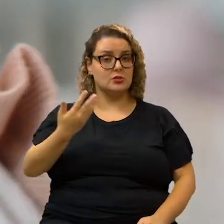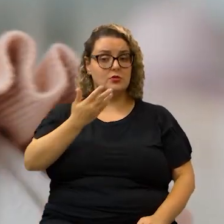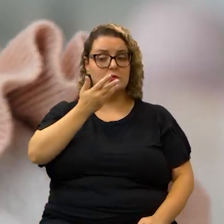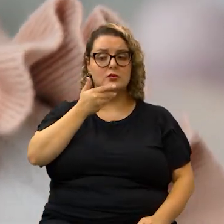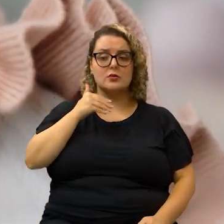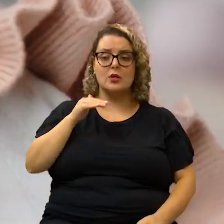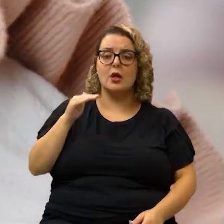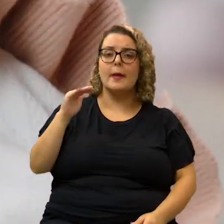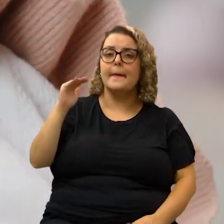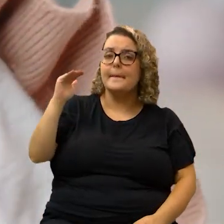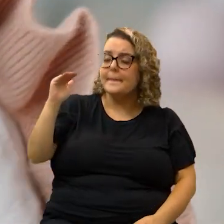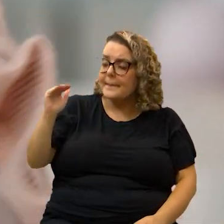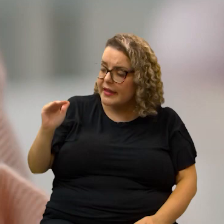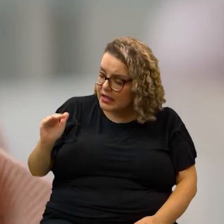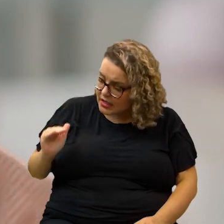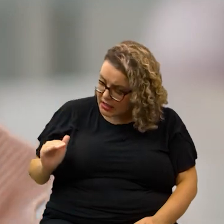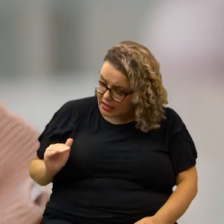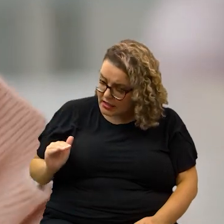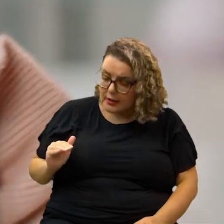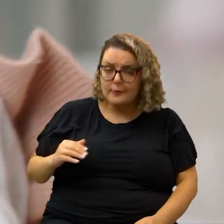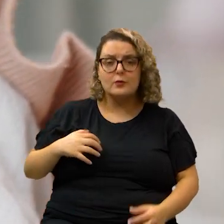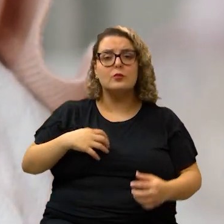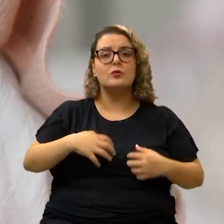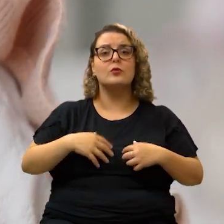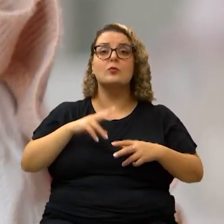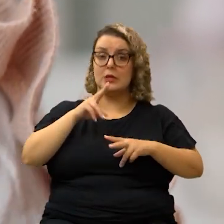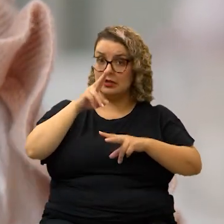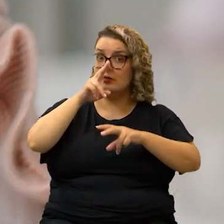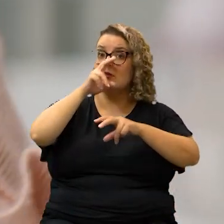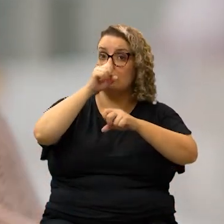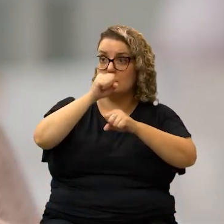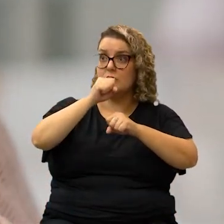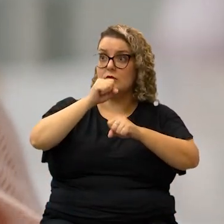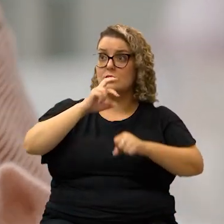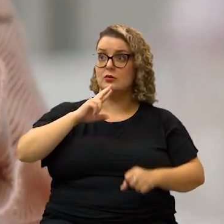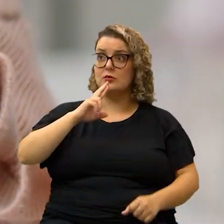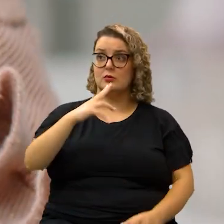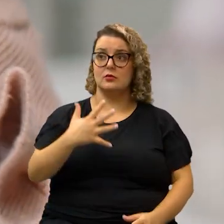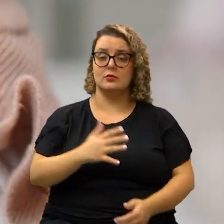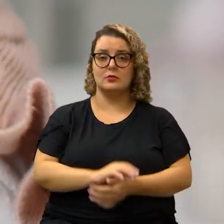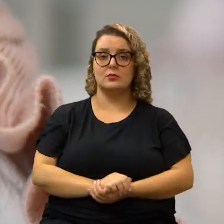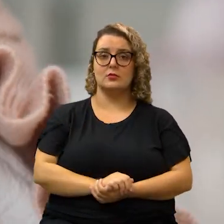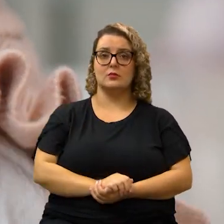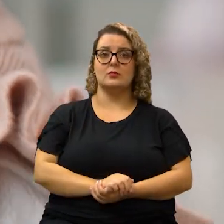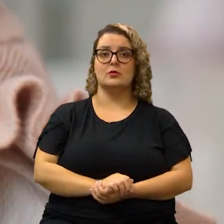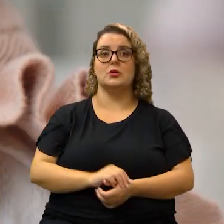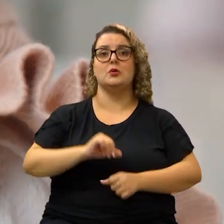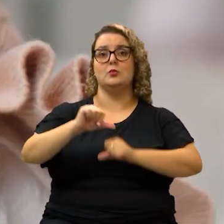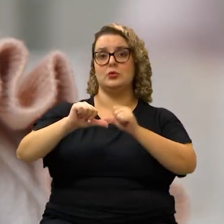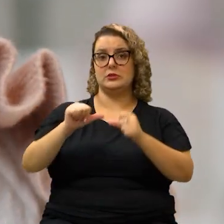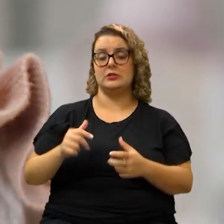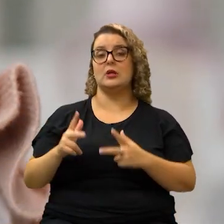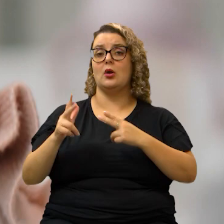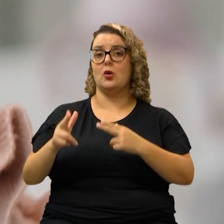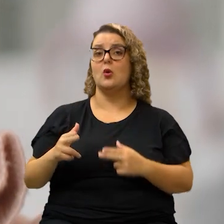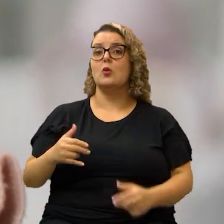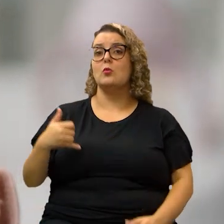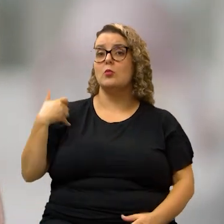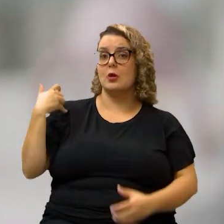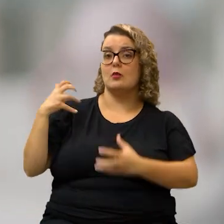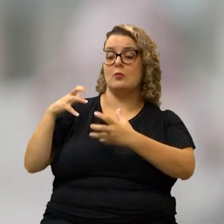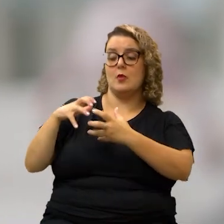criança é pequenininha, o nosso organismo é mais plástico, ele responde mais às mudanças. Conforme a gente